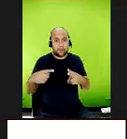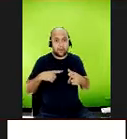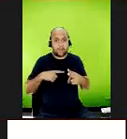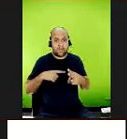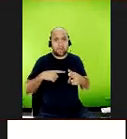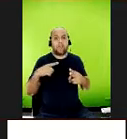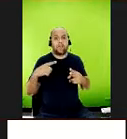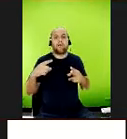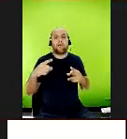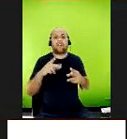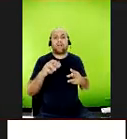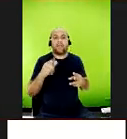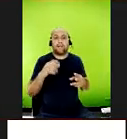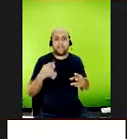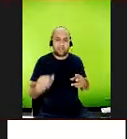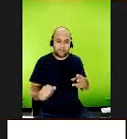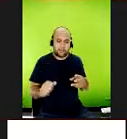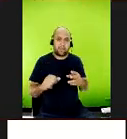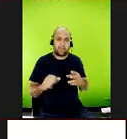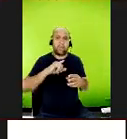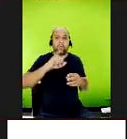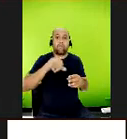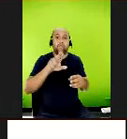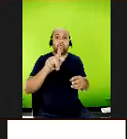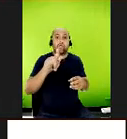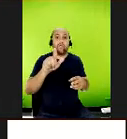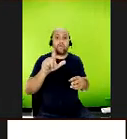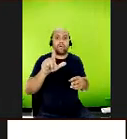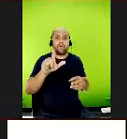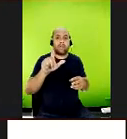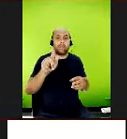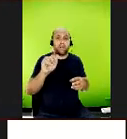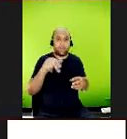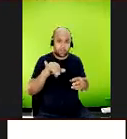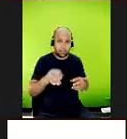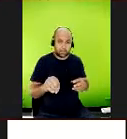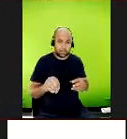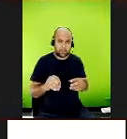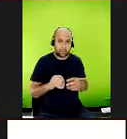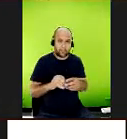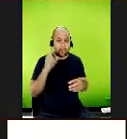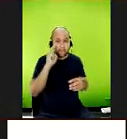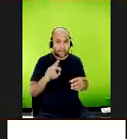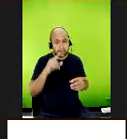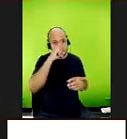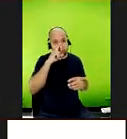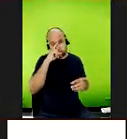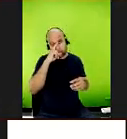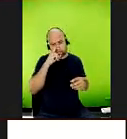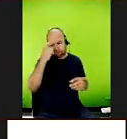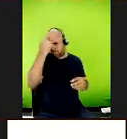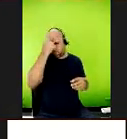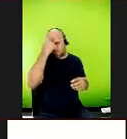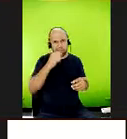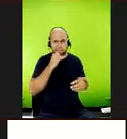mais reativo do julgamento e da opinião de forma simples automática papo sobrevivência assim olhei é perigo não vou raciocinar